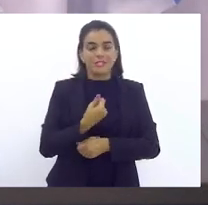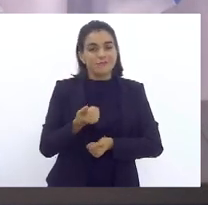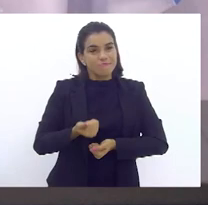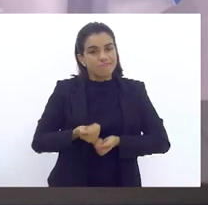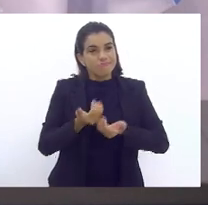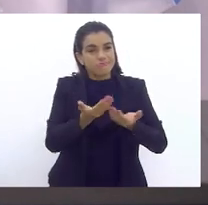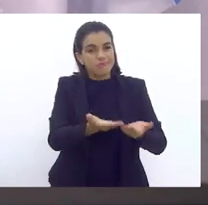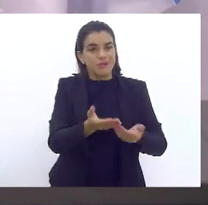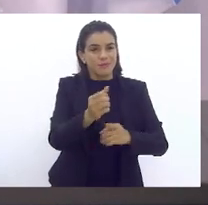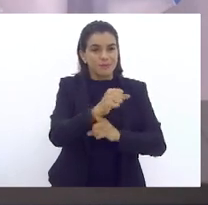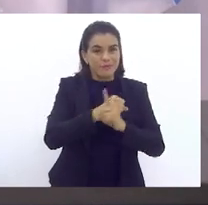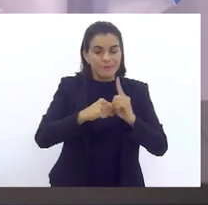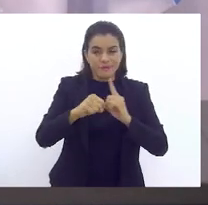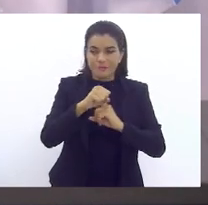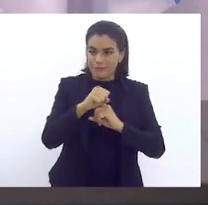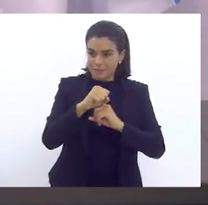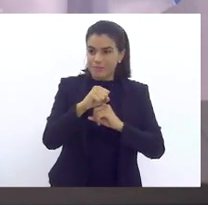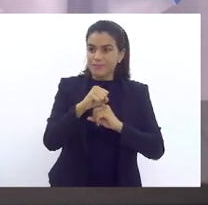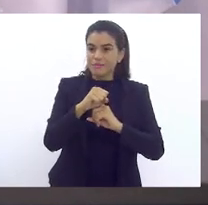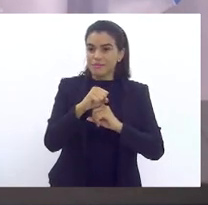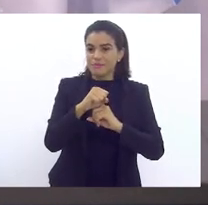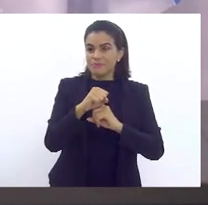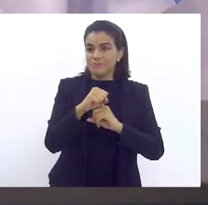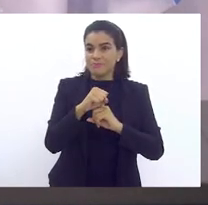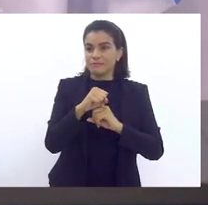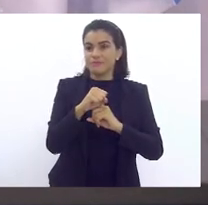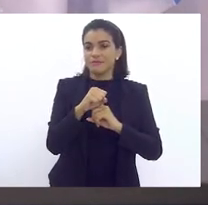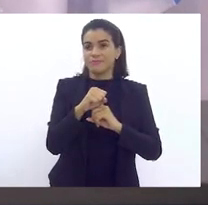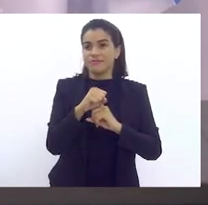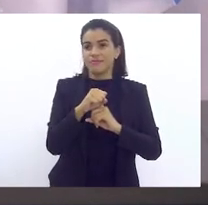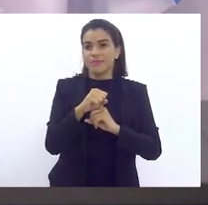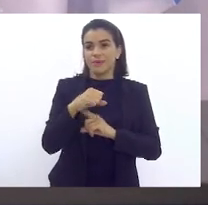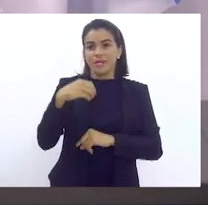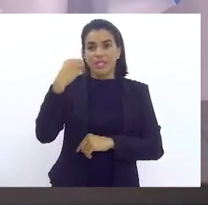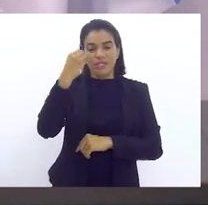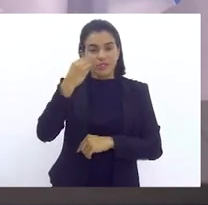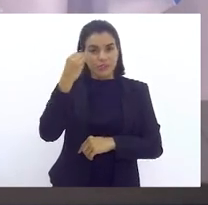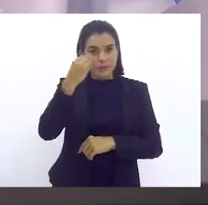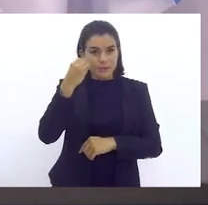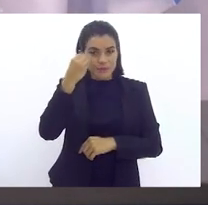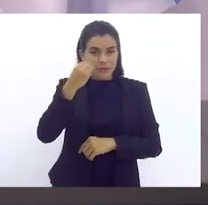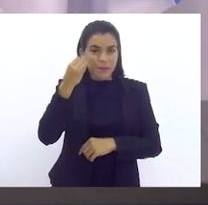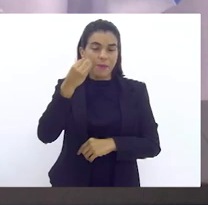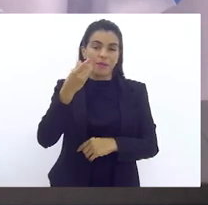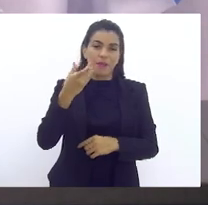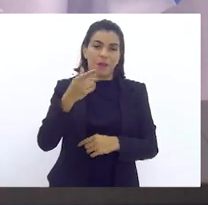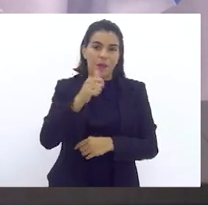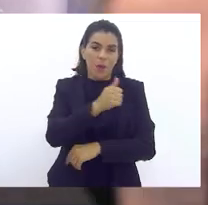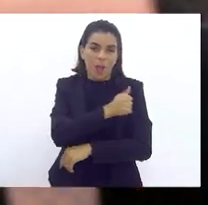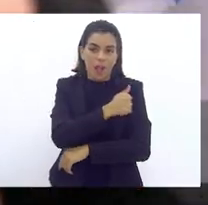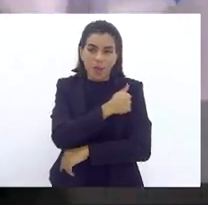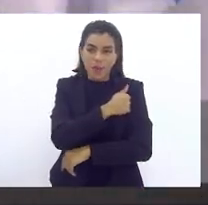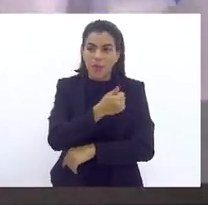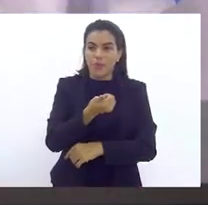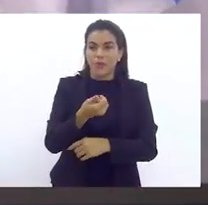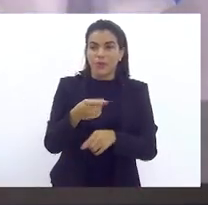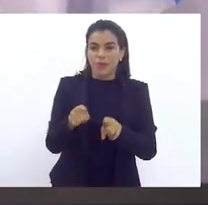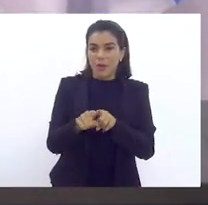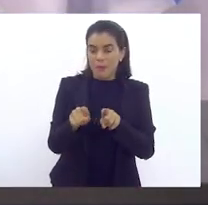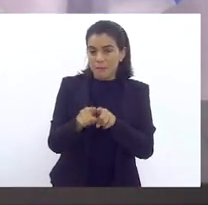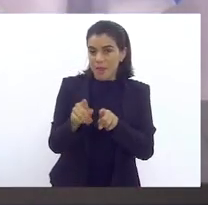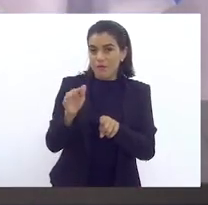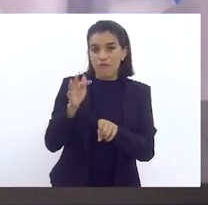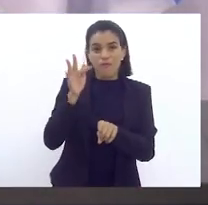sociedade daquilo que que tem experimentar Também com sua seus alunos seus alunos os novos e